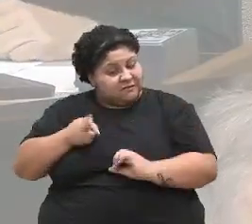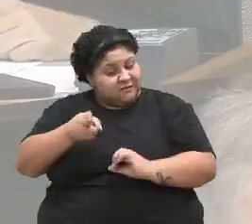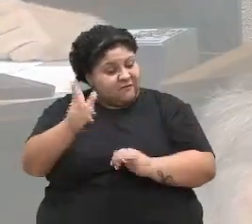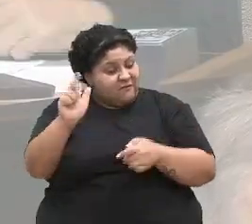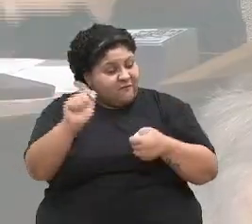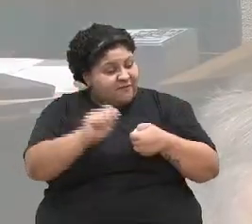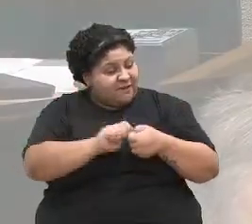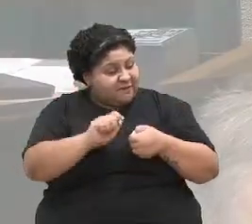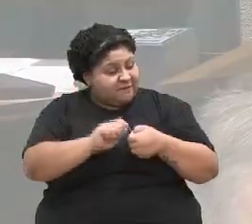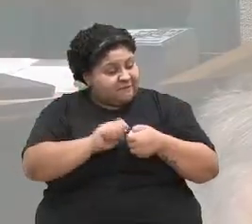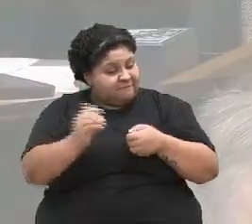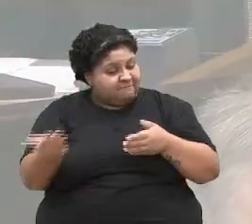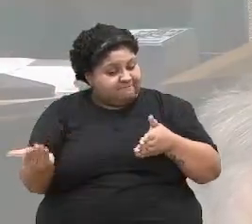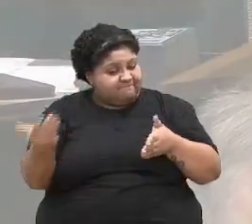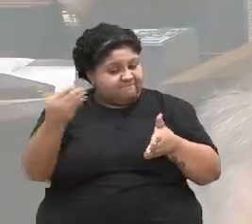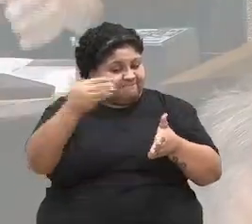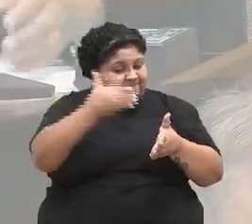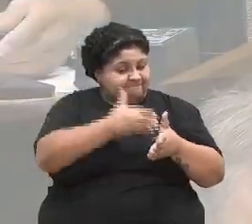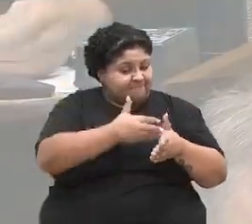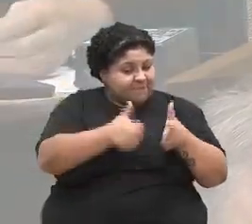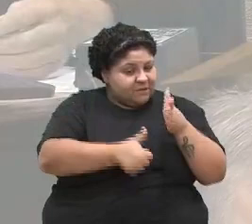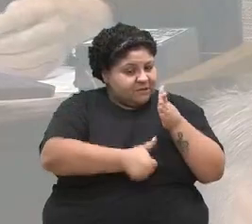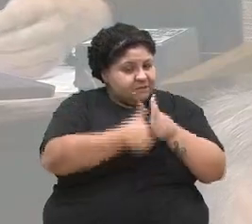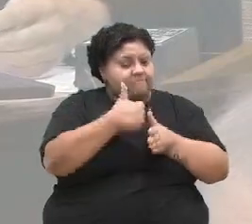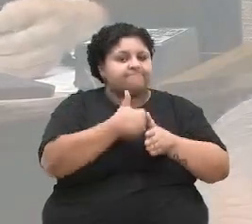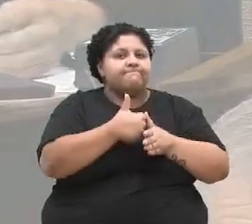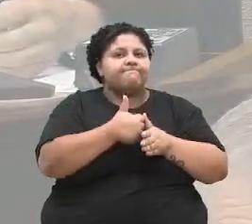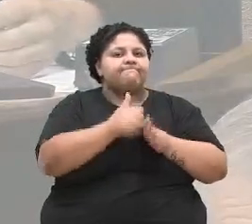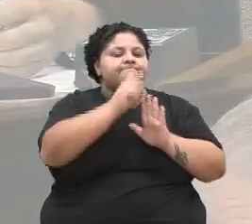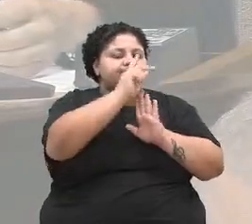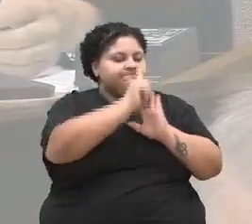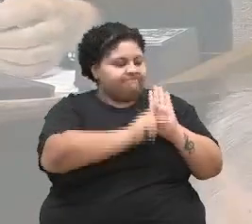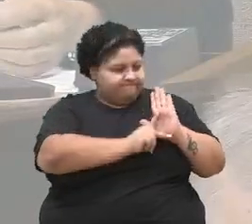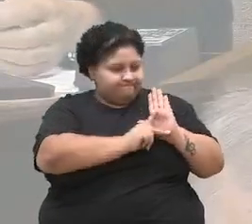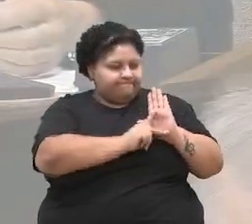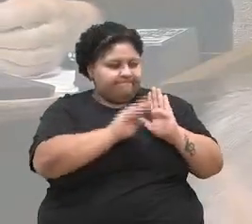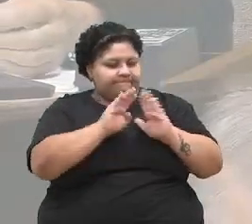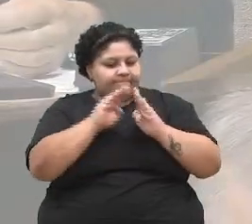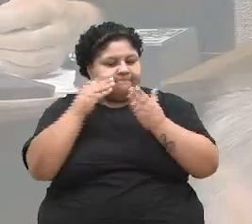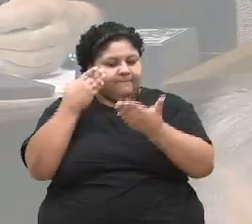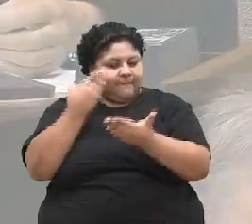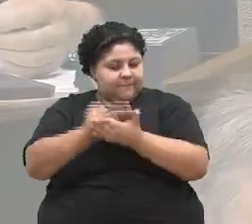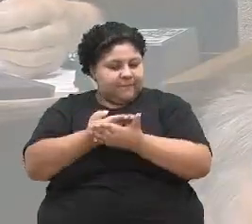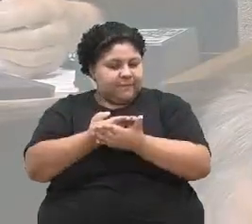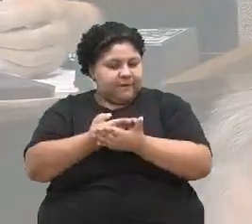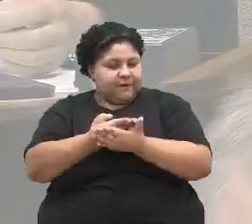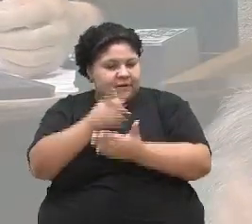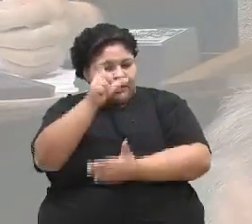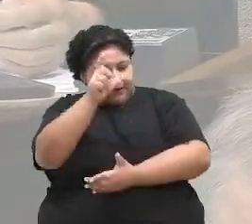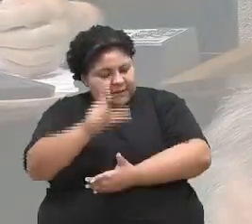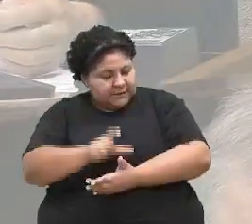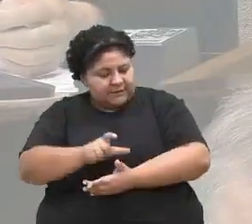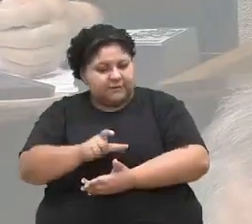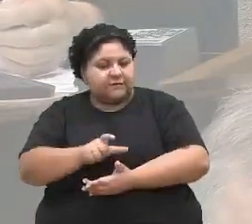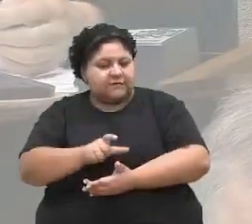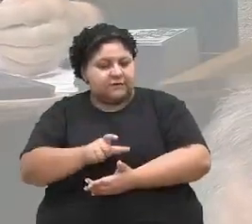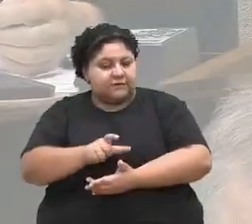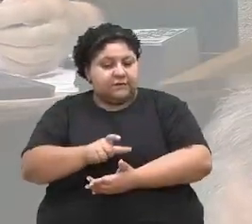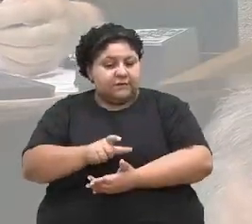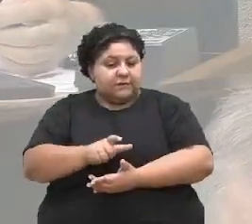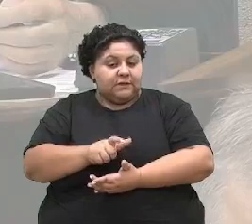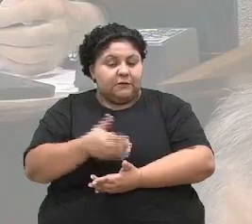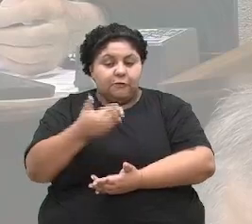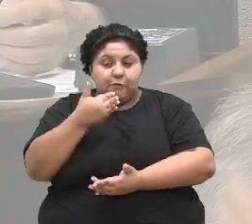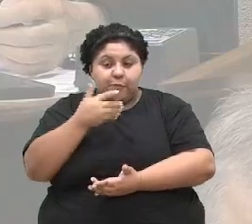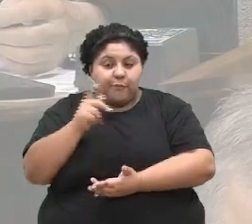que viesse ter a viabilidade daquele projeto, daquela escola, aquelas pessoas a qual tanto clamam.